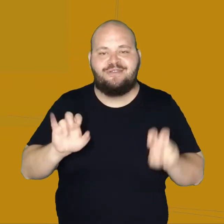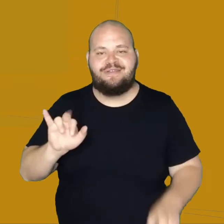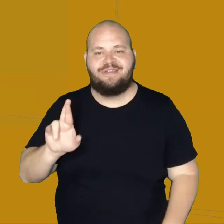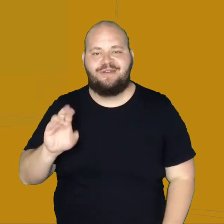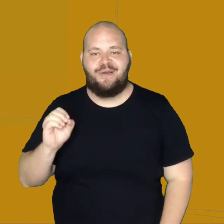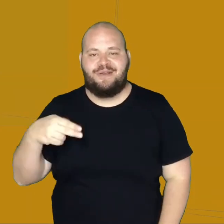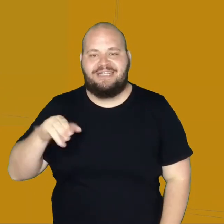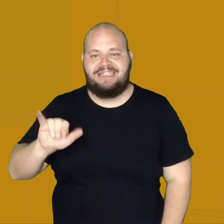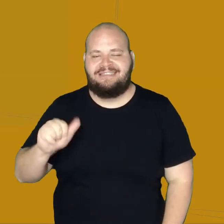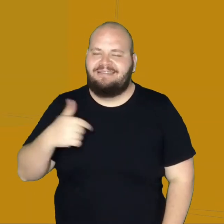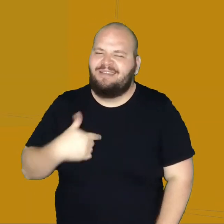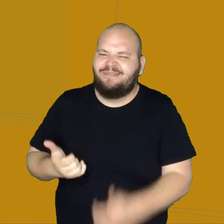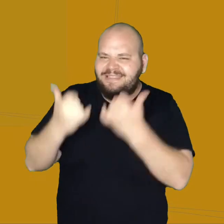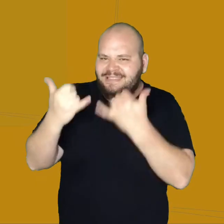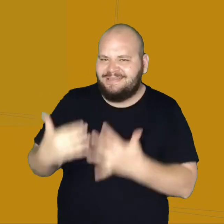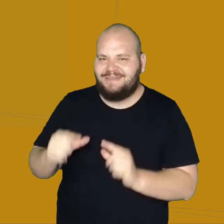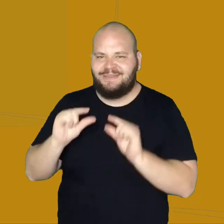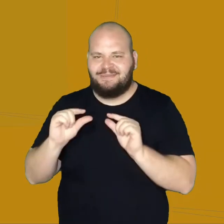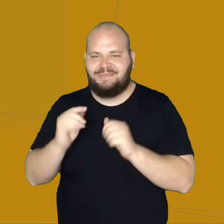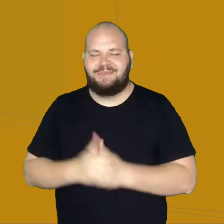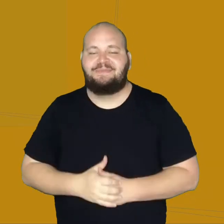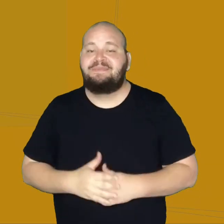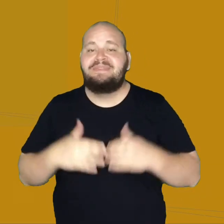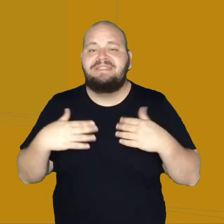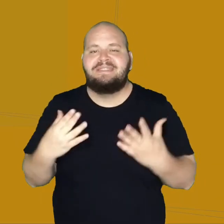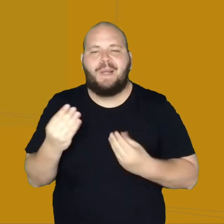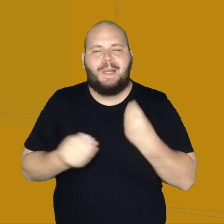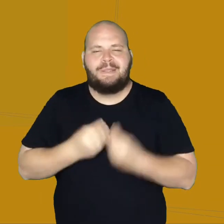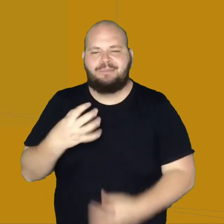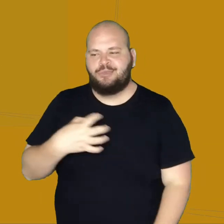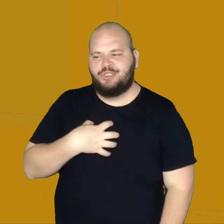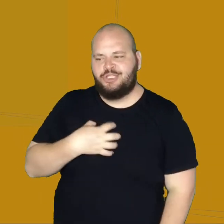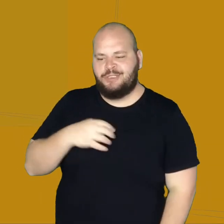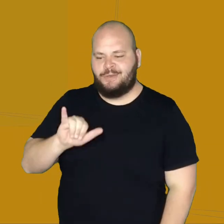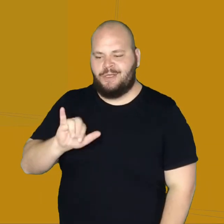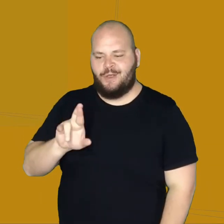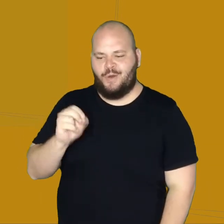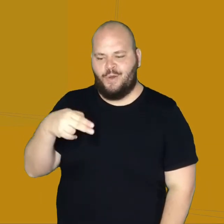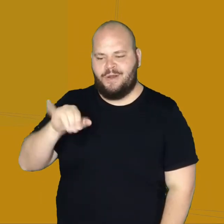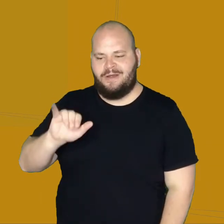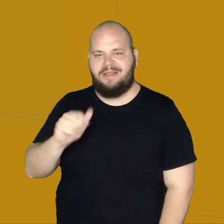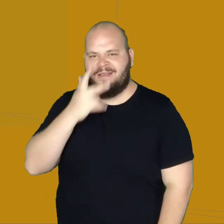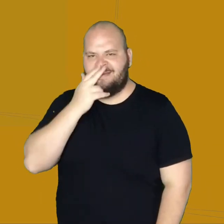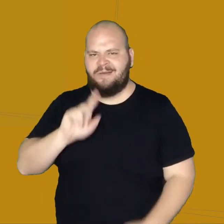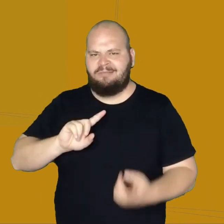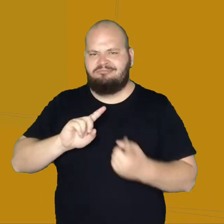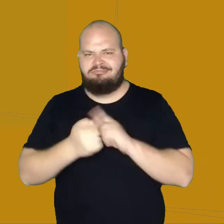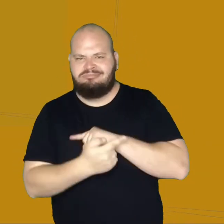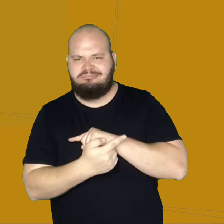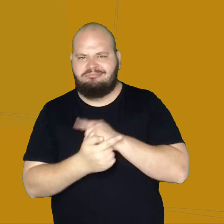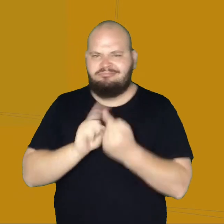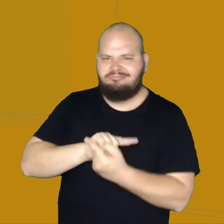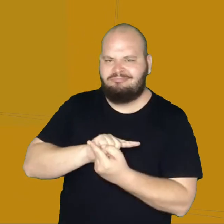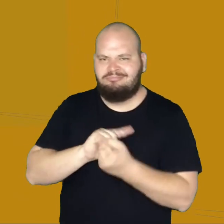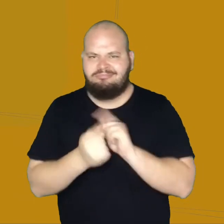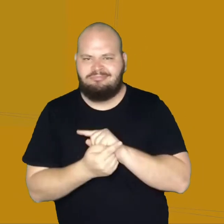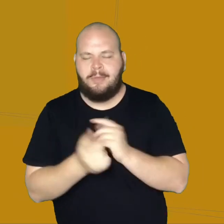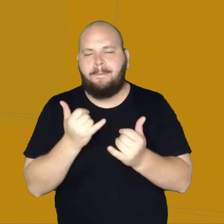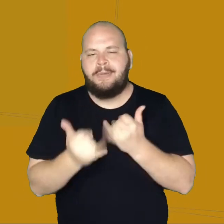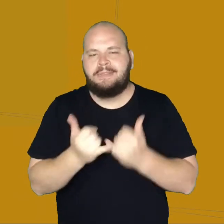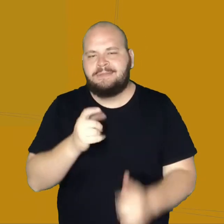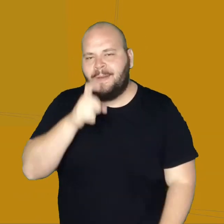ou definir a loucura, cujo sentido desliza conforme as circunstâncias, muitas vezes conforme os interesses políticos. Lá